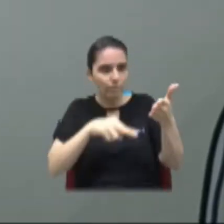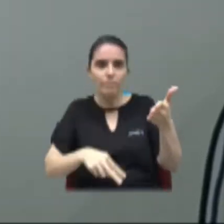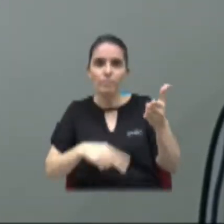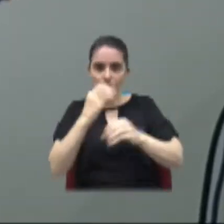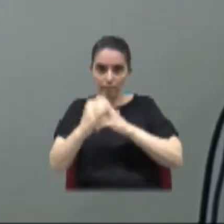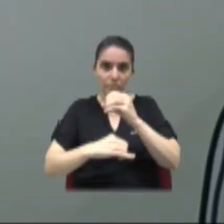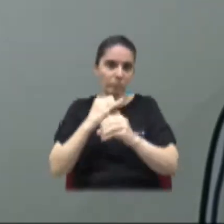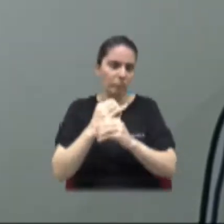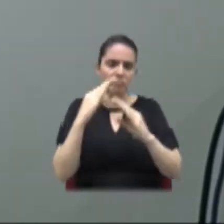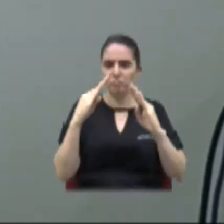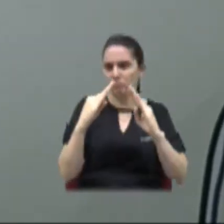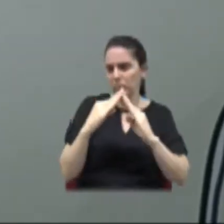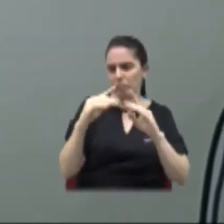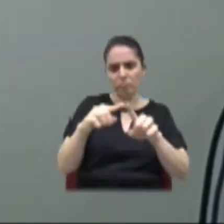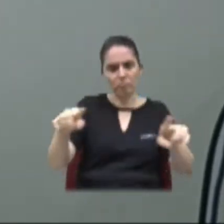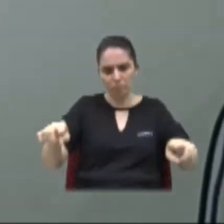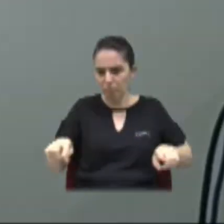3.000 pessoas,